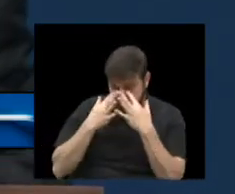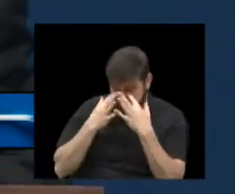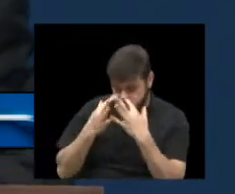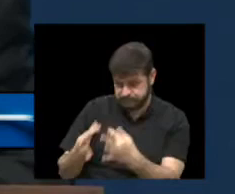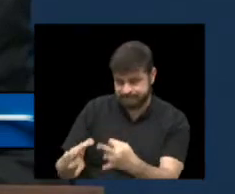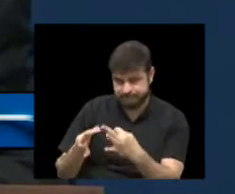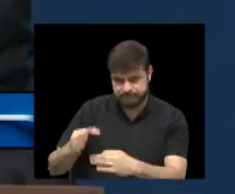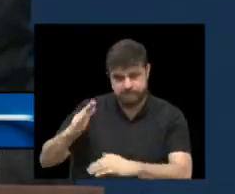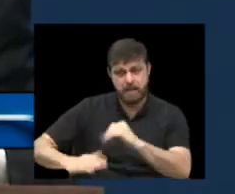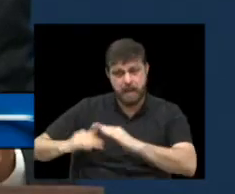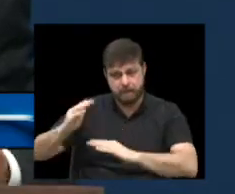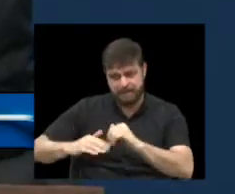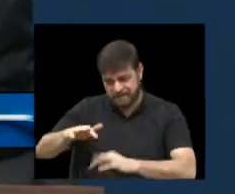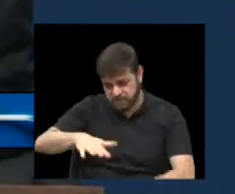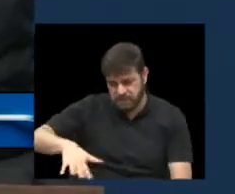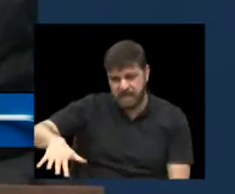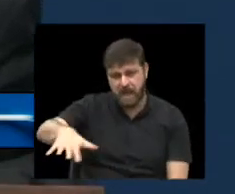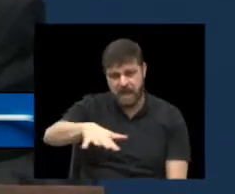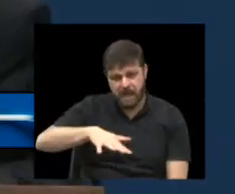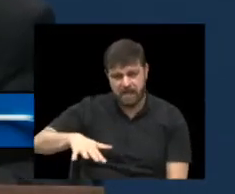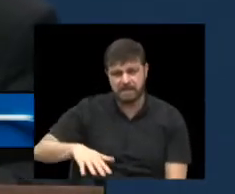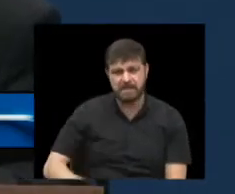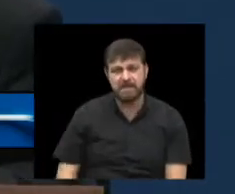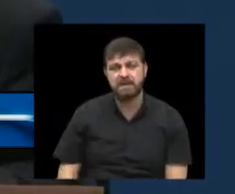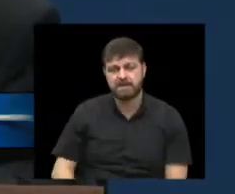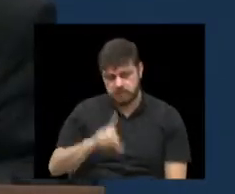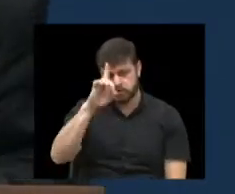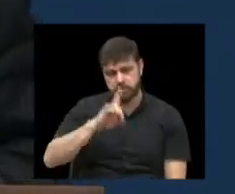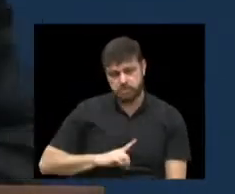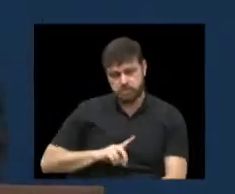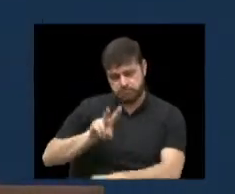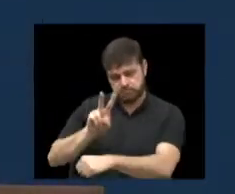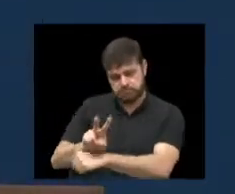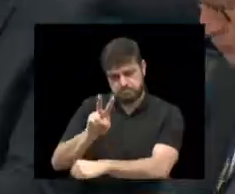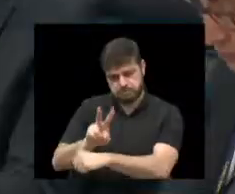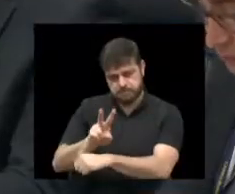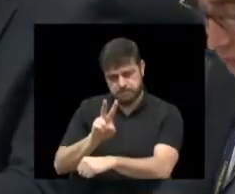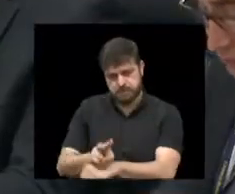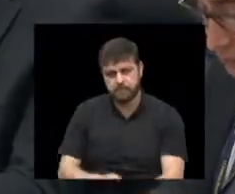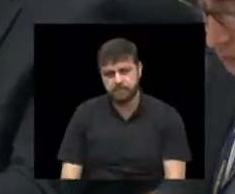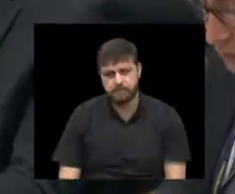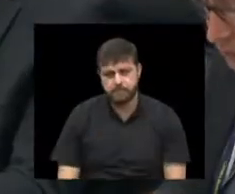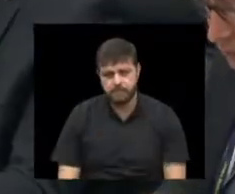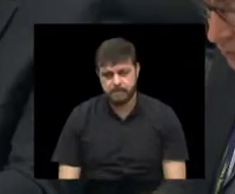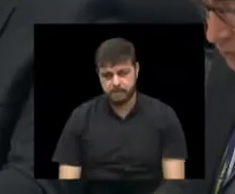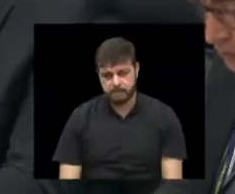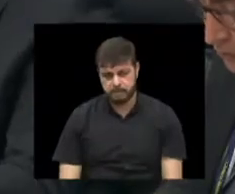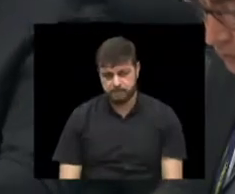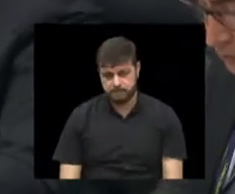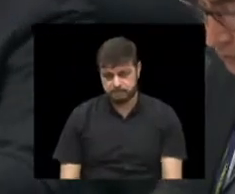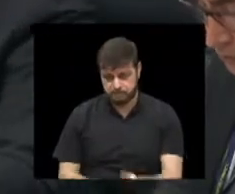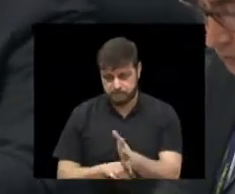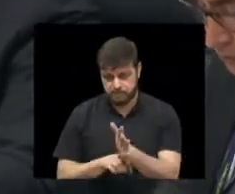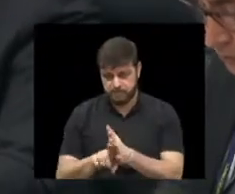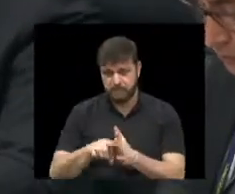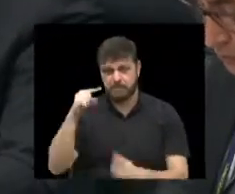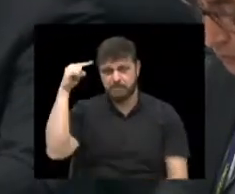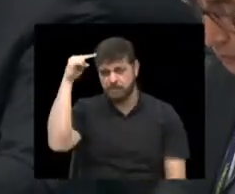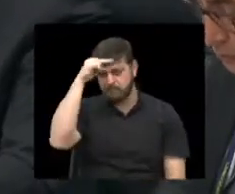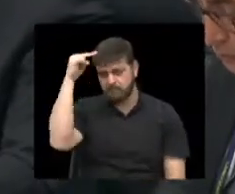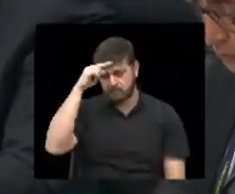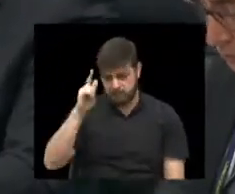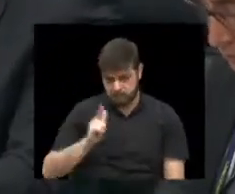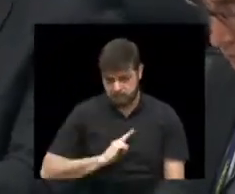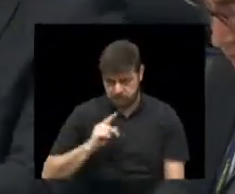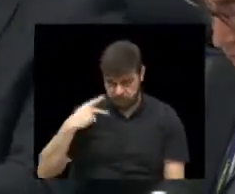essas ações na área, principalmente de proteção dos direitos. Obrigado, vereador. Senhor presidente. Rossini, eu consulto o vereador Felipe Marques, se existe